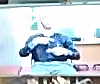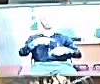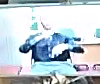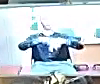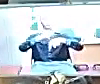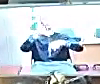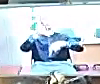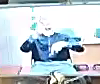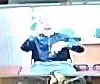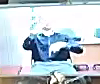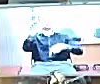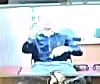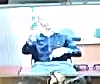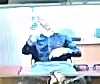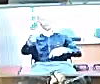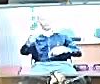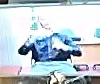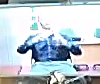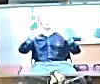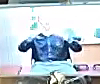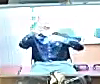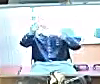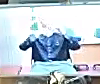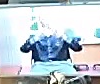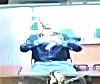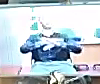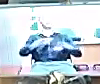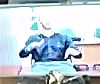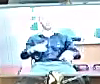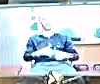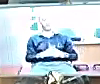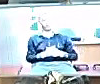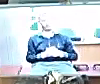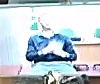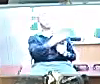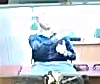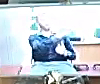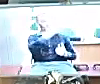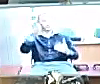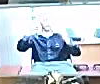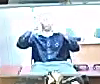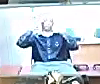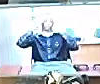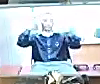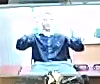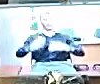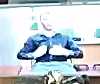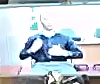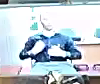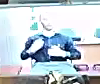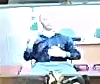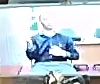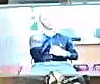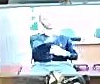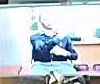pública de encerramento é bem eu agradeço a presença de todos vocês